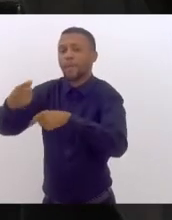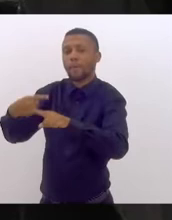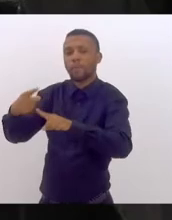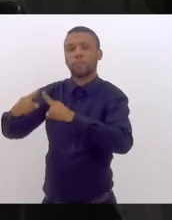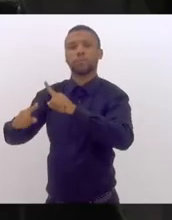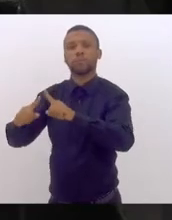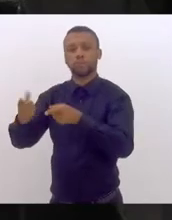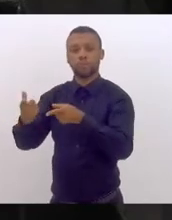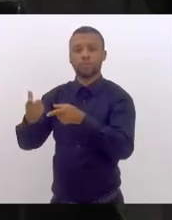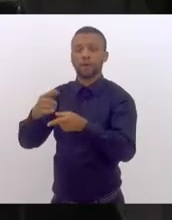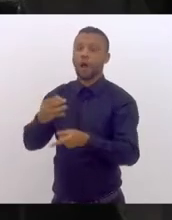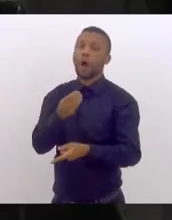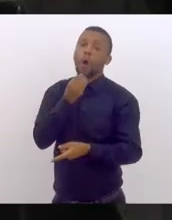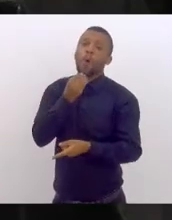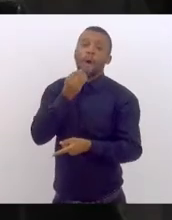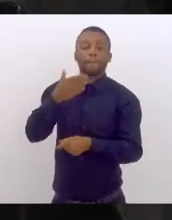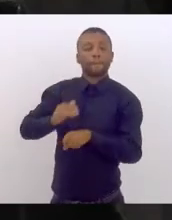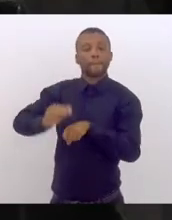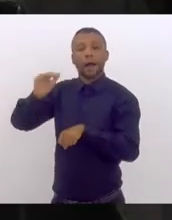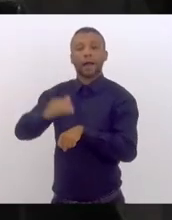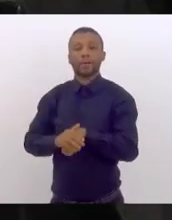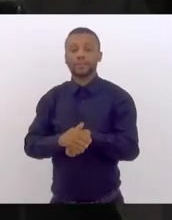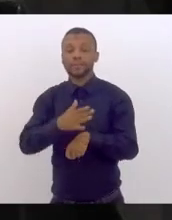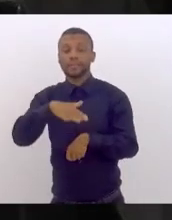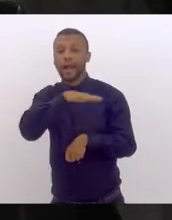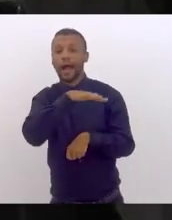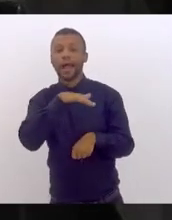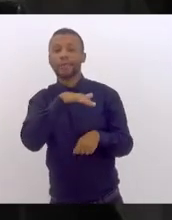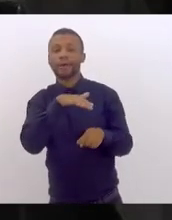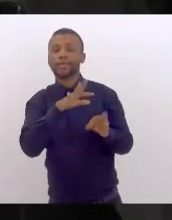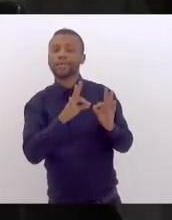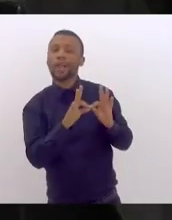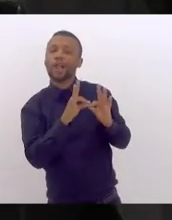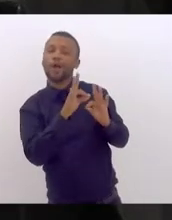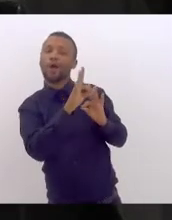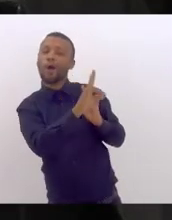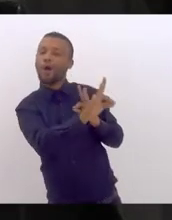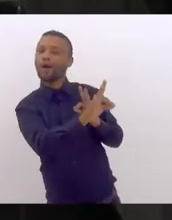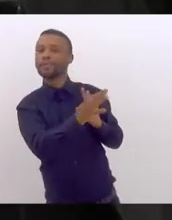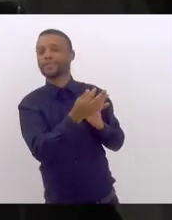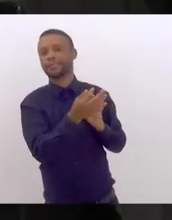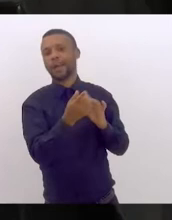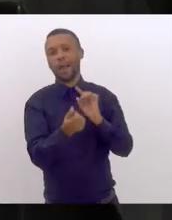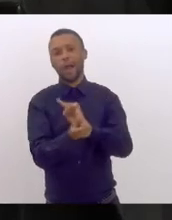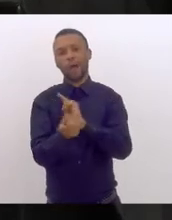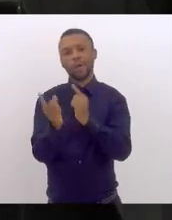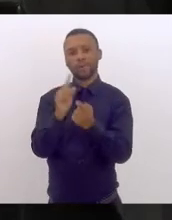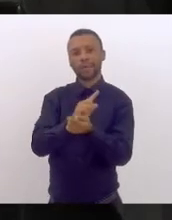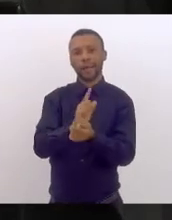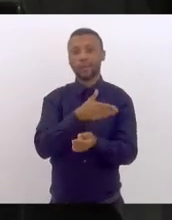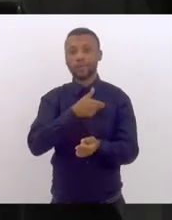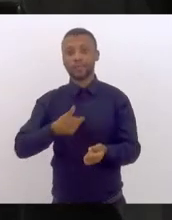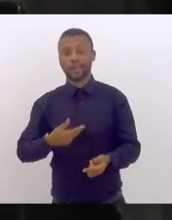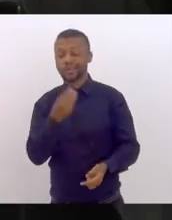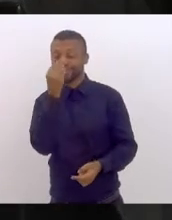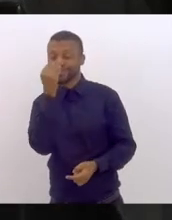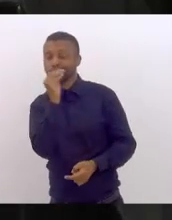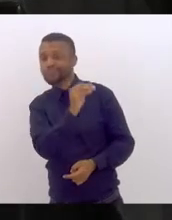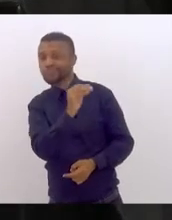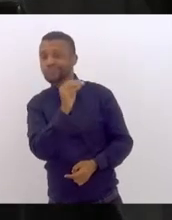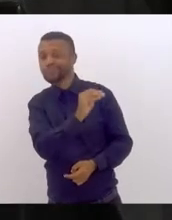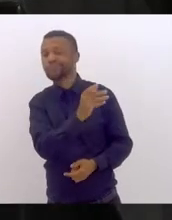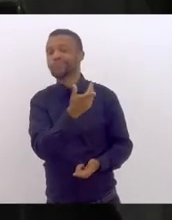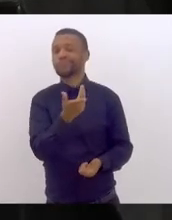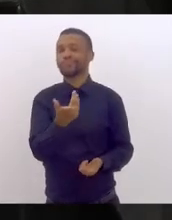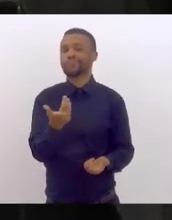mais oportunidade e nas áreas menos aqui enroladas é o contrário estado ausente